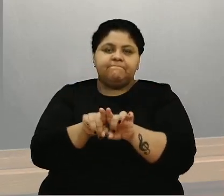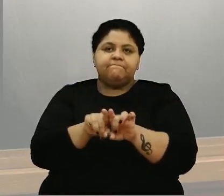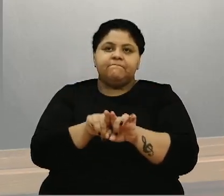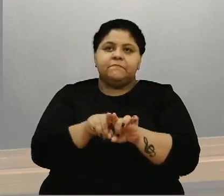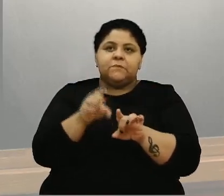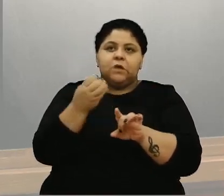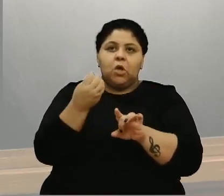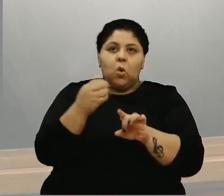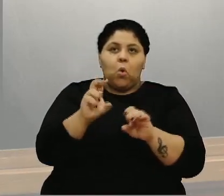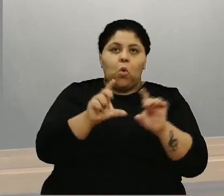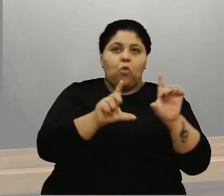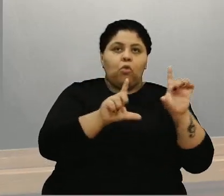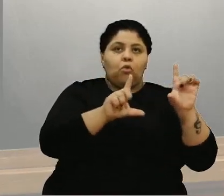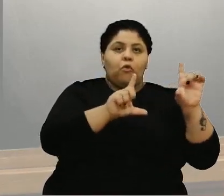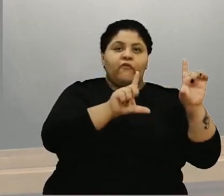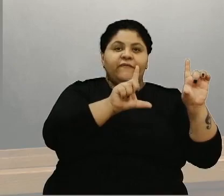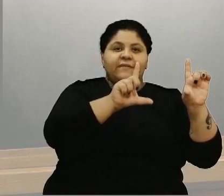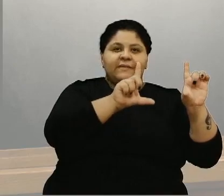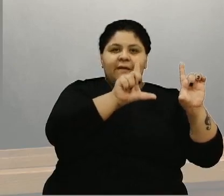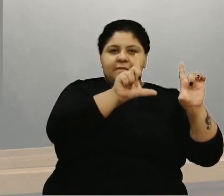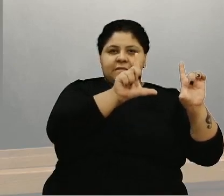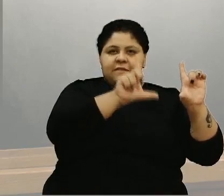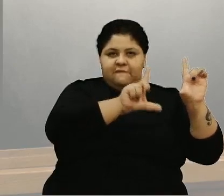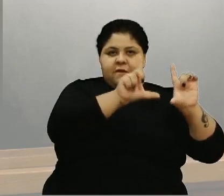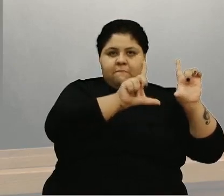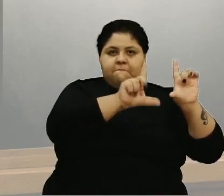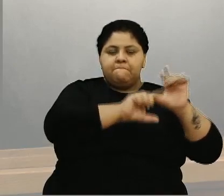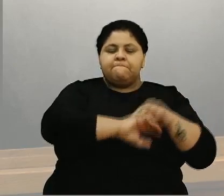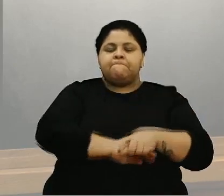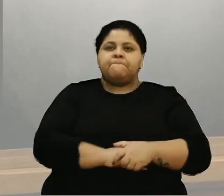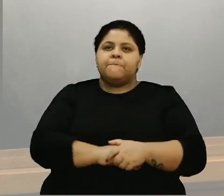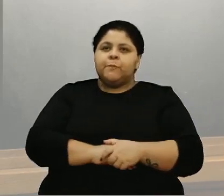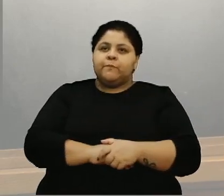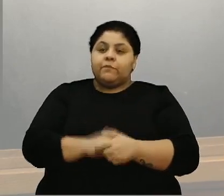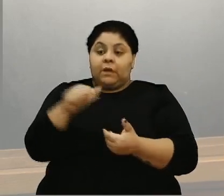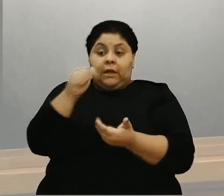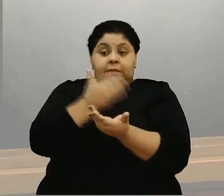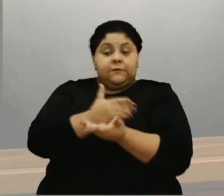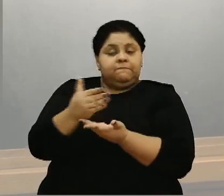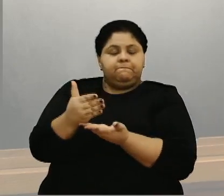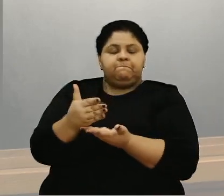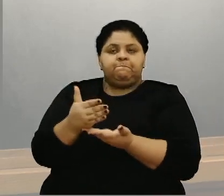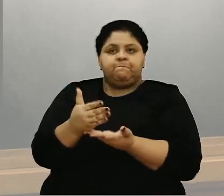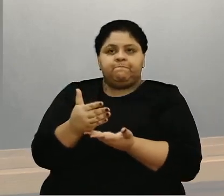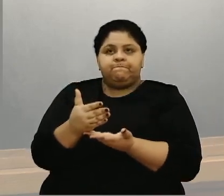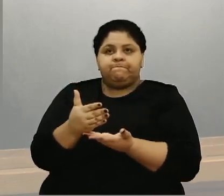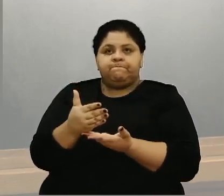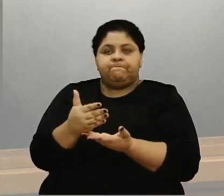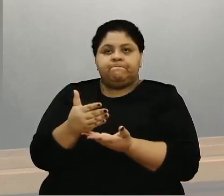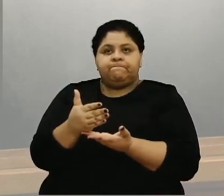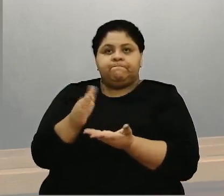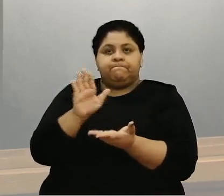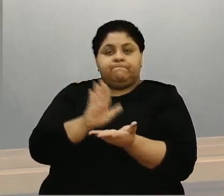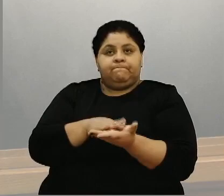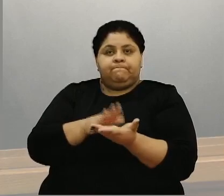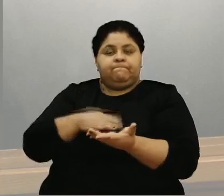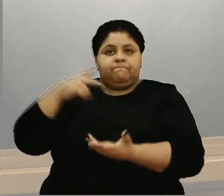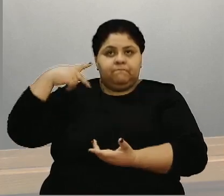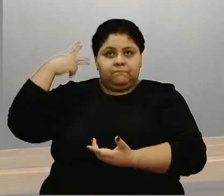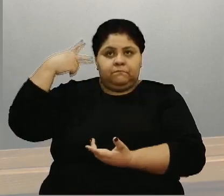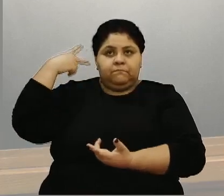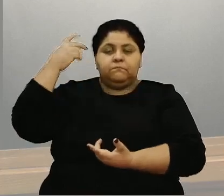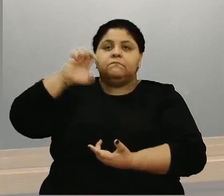na TV, Câmara. Essa iniciativa proposta pela vereadora Estela,